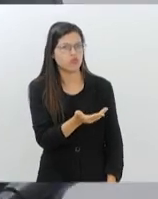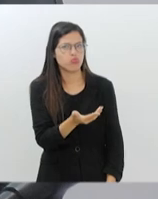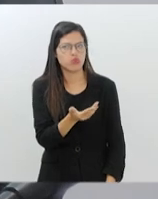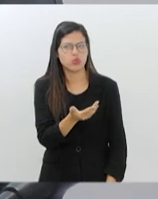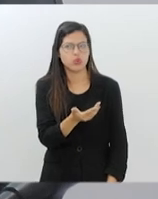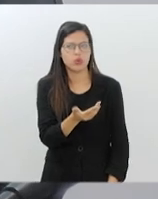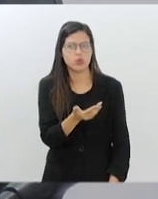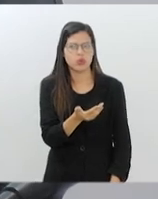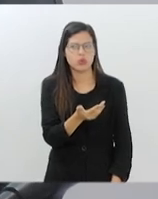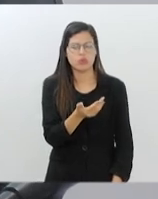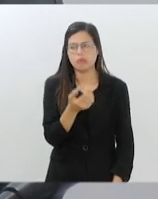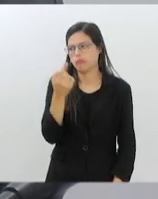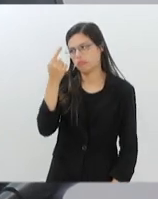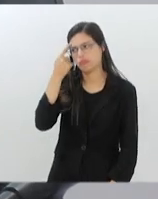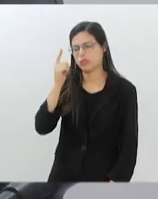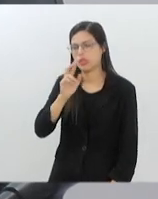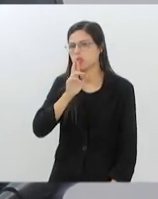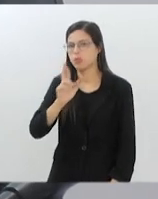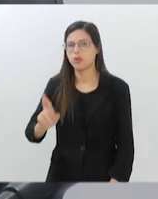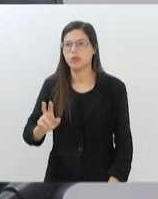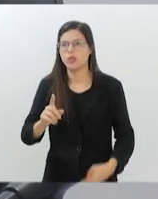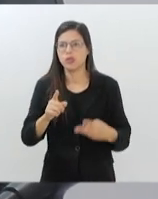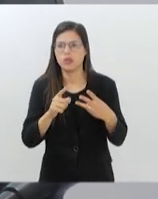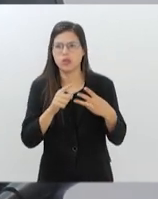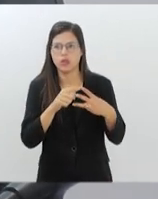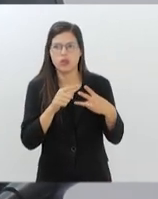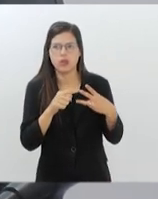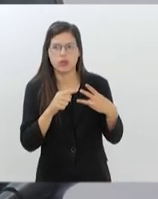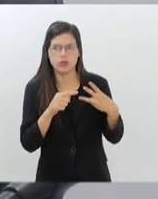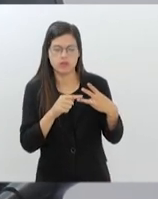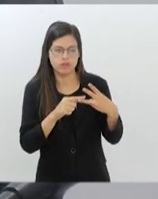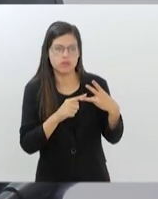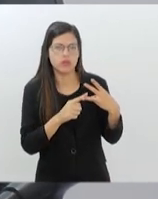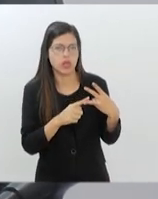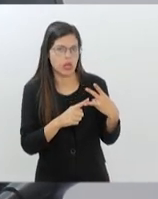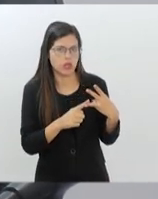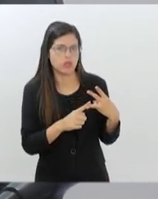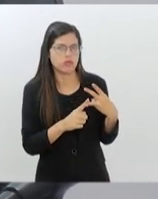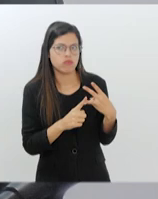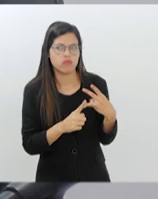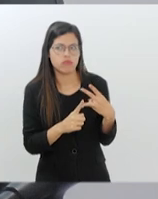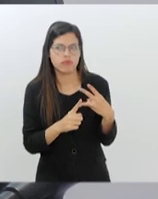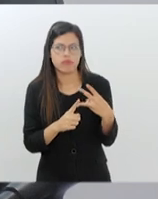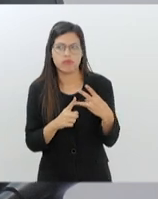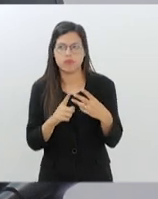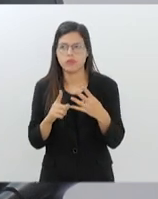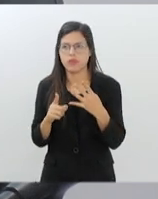se não William Araújo willam I Ivan Gal